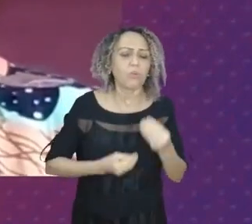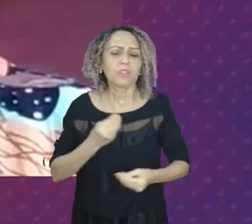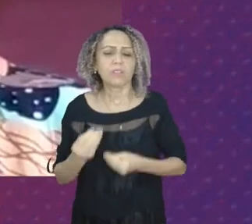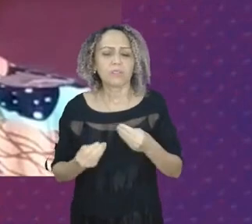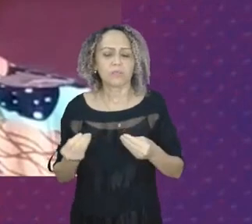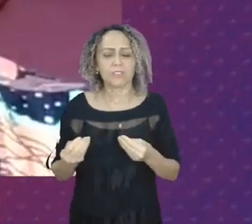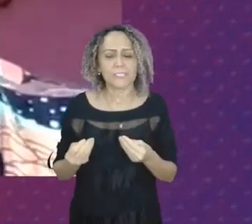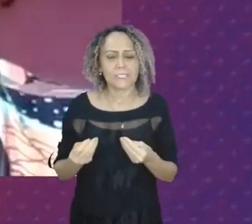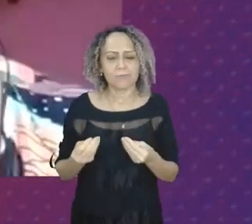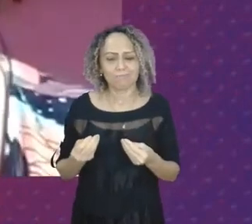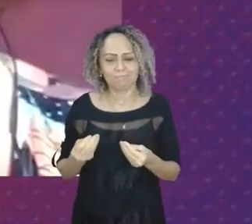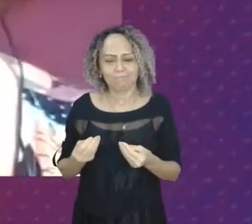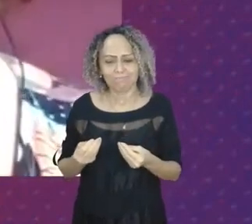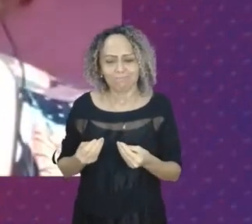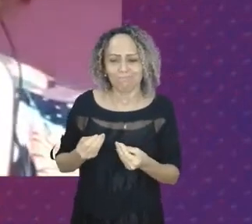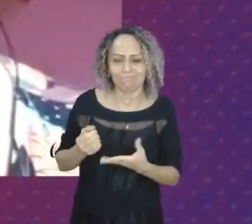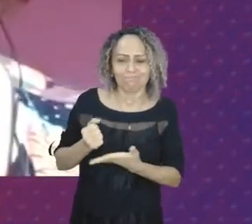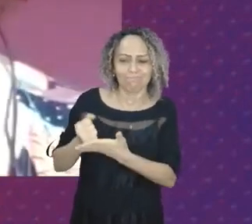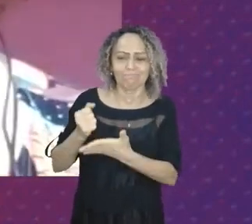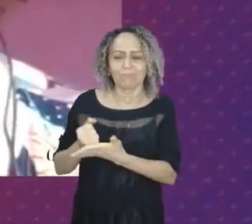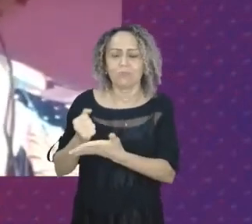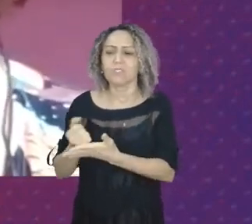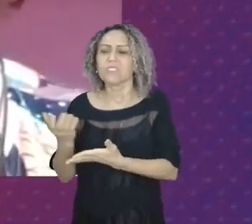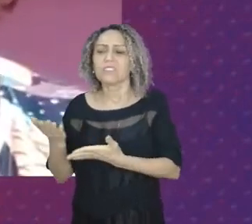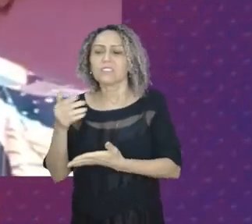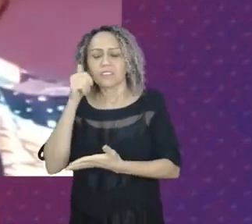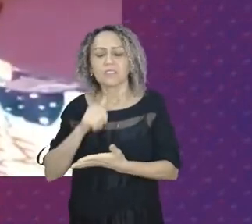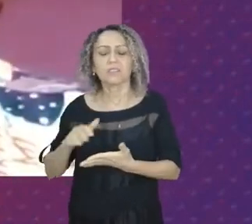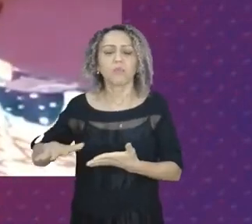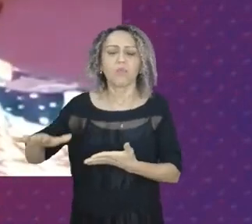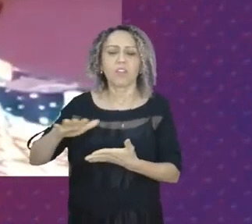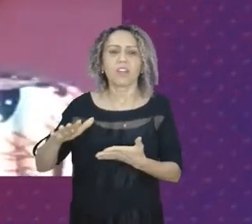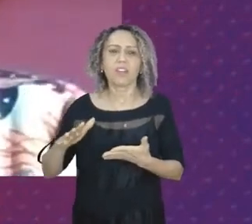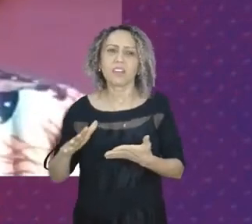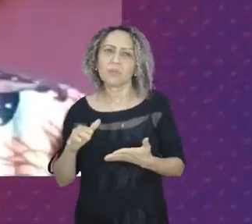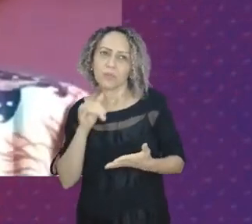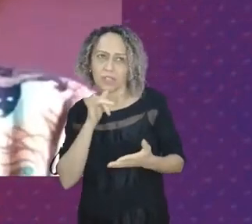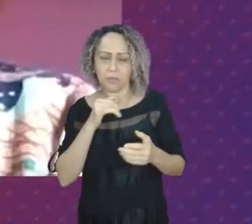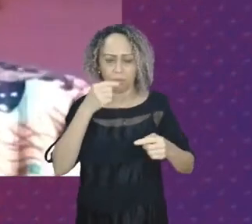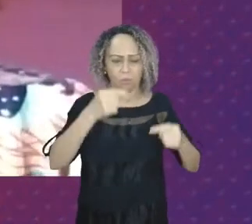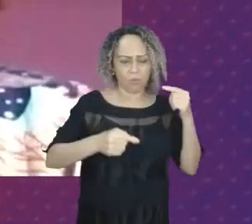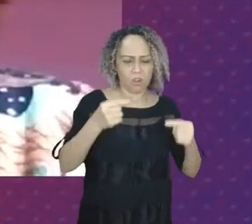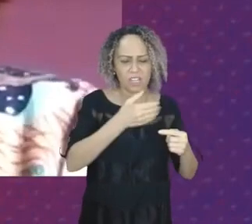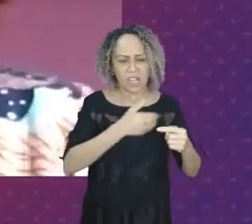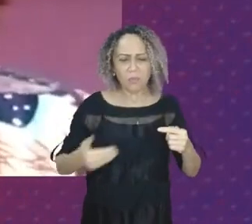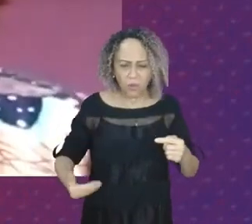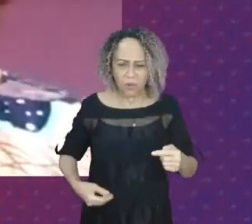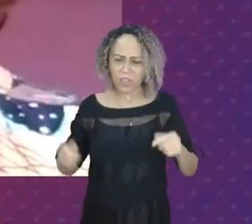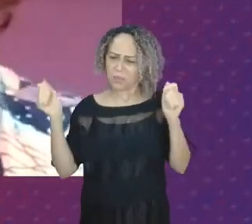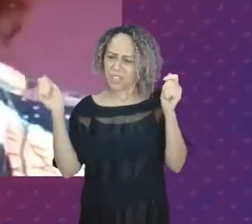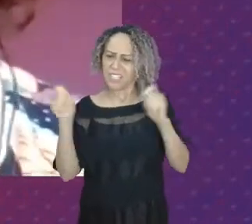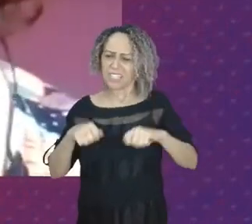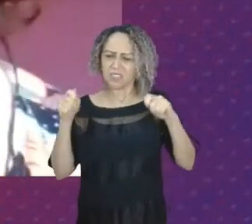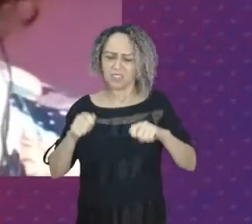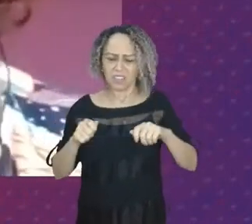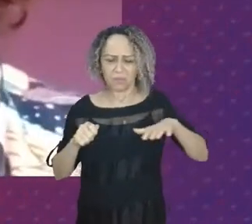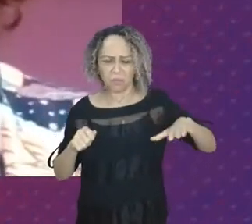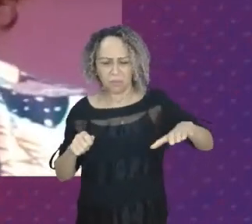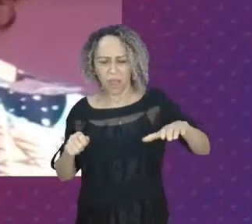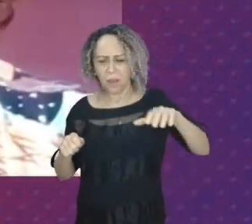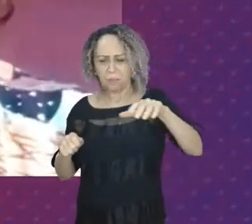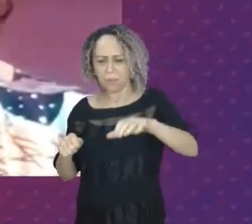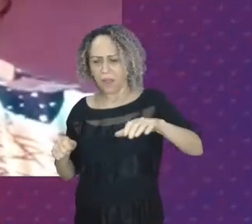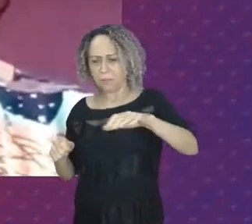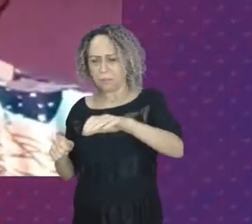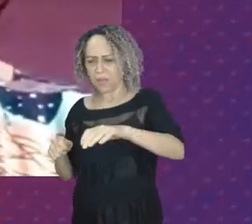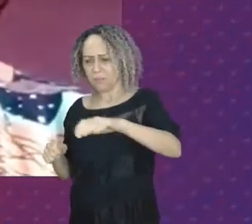funcionarem. E a transversalidade também, ou seja, as políticas públicas, elas precisam passar por todas as pastas, né? Ela